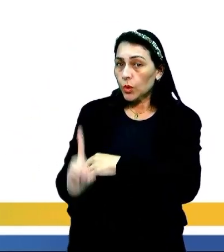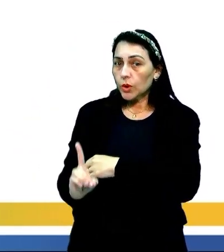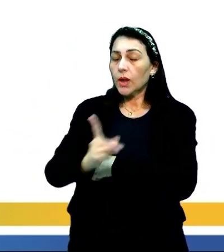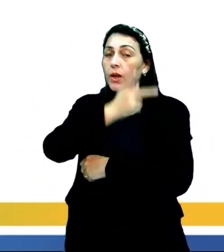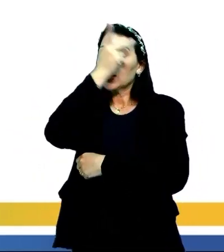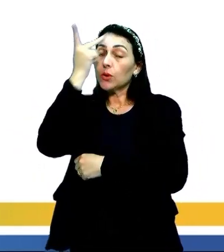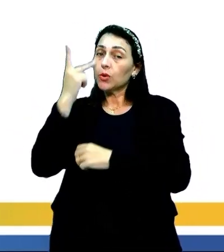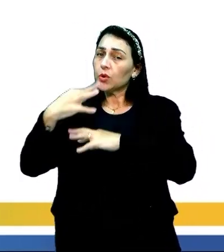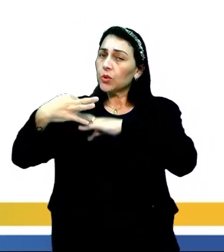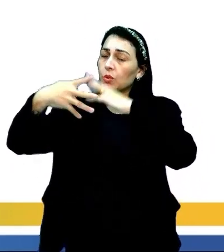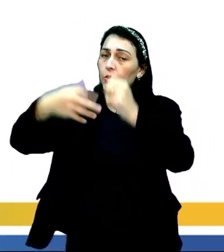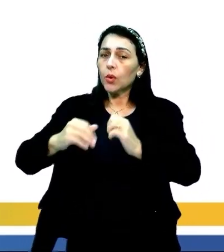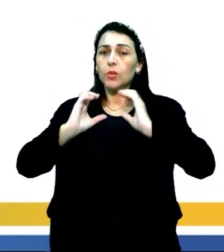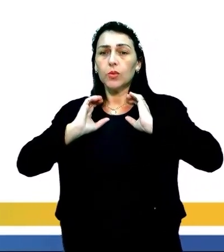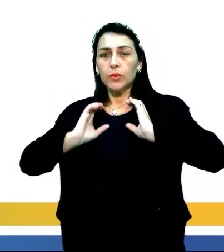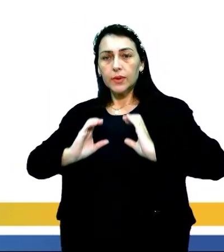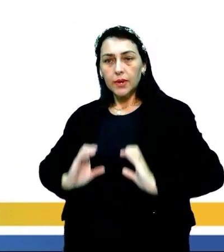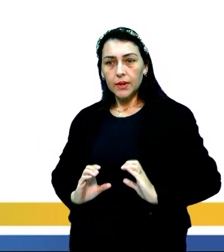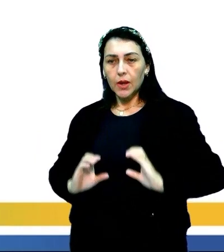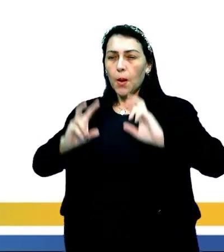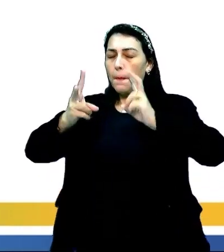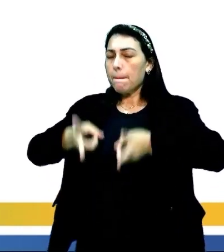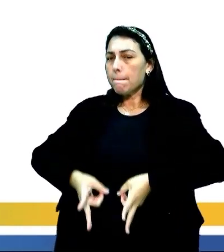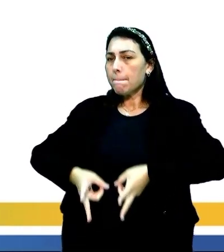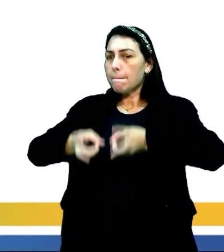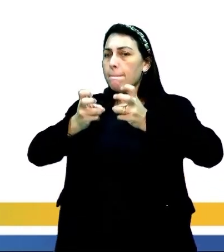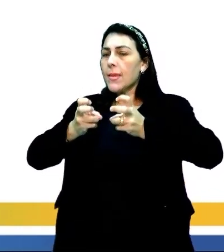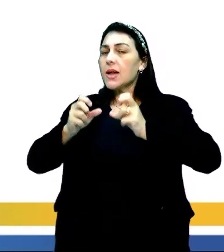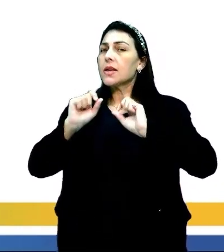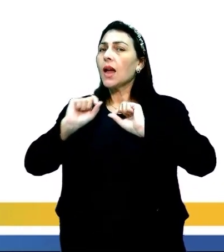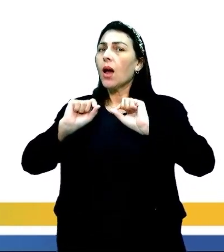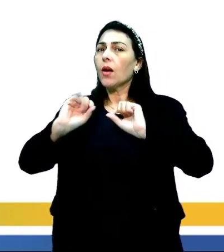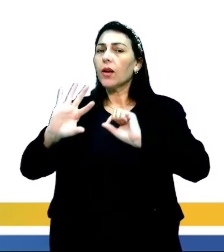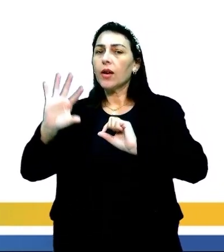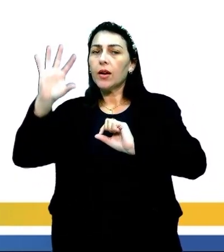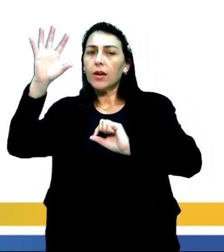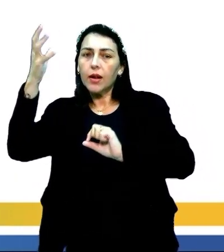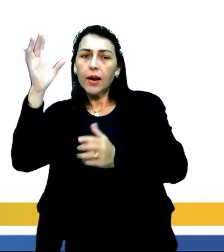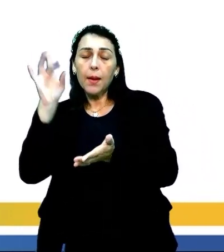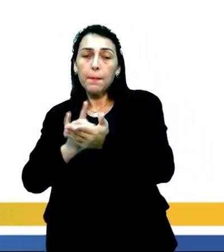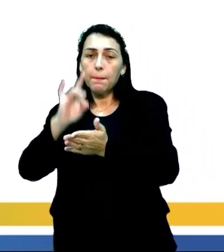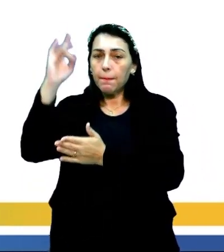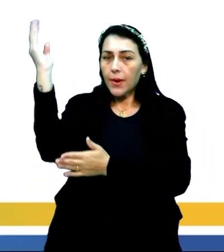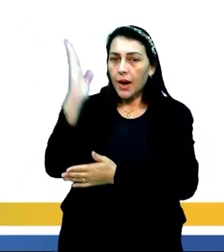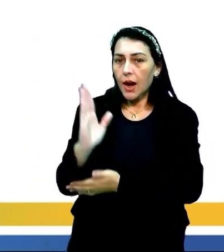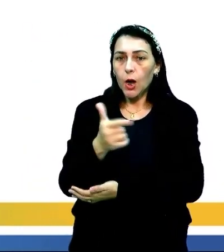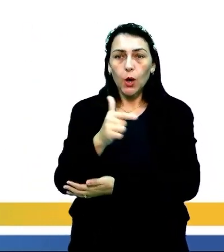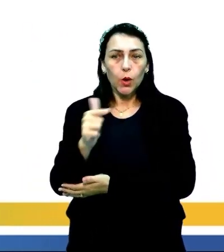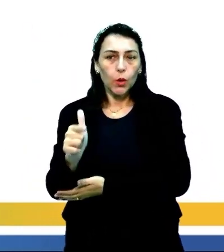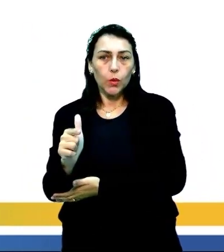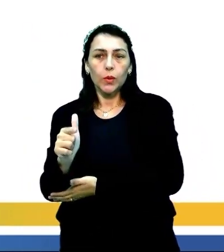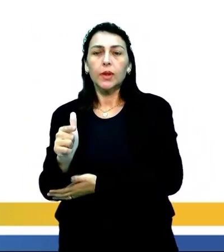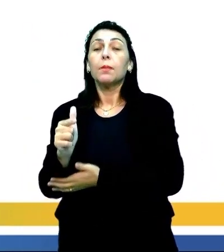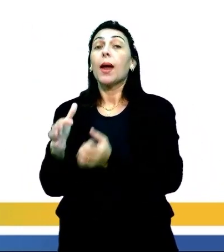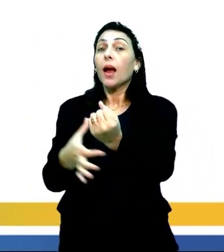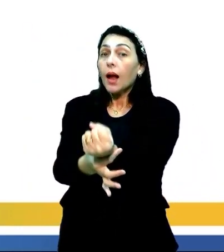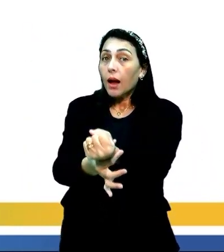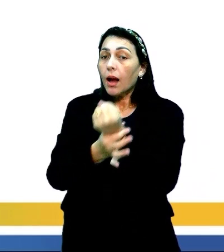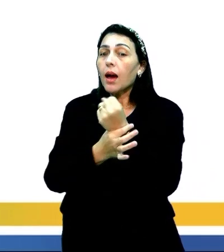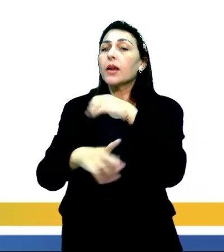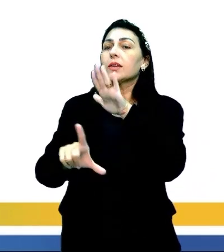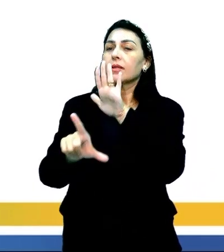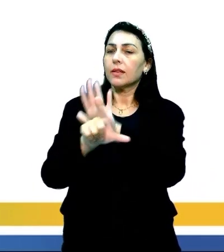1988 assegure o acesso à cultura como direito de todos os cidadãos, percebe-se que, na